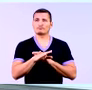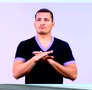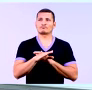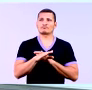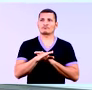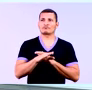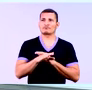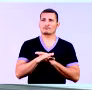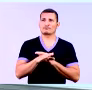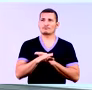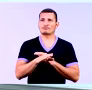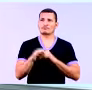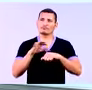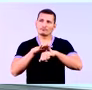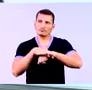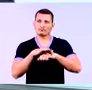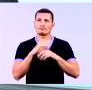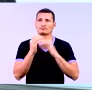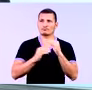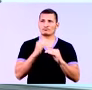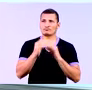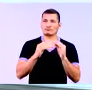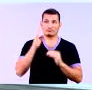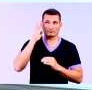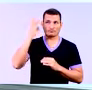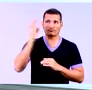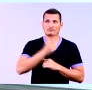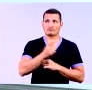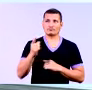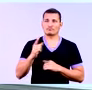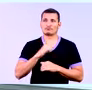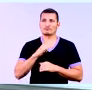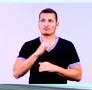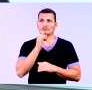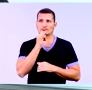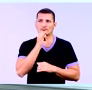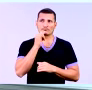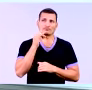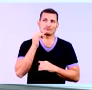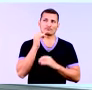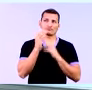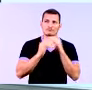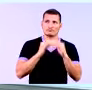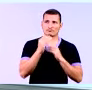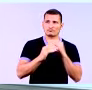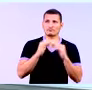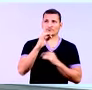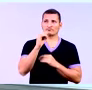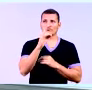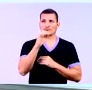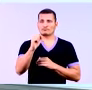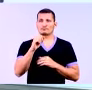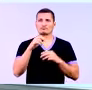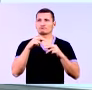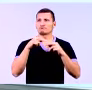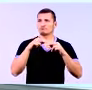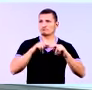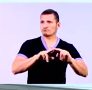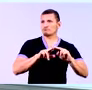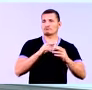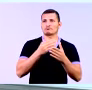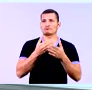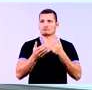dados. Imagine vocês que nós tenhamos um banco de dados num comércio qualquer, num